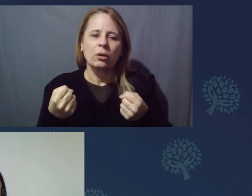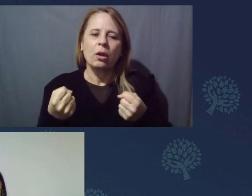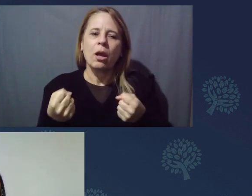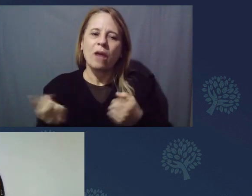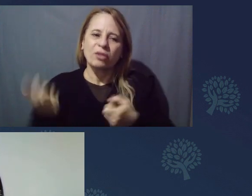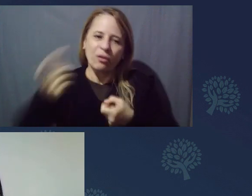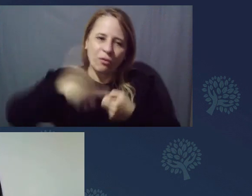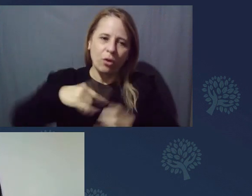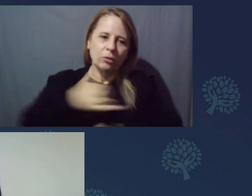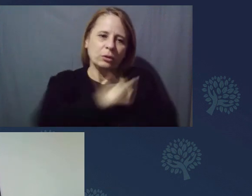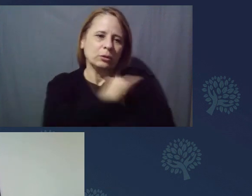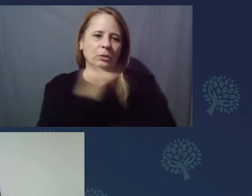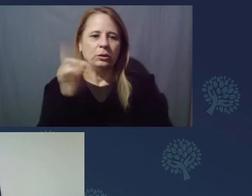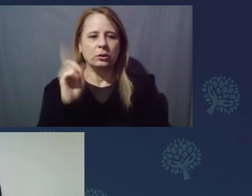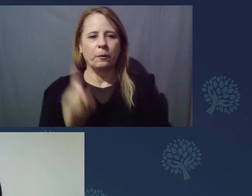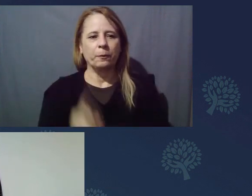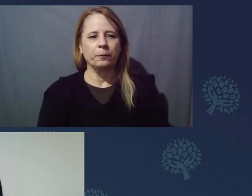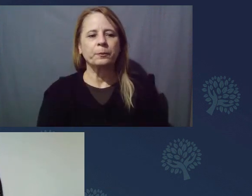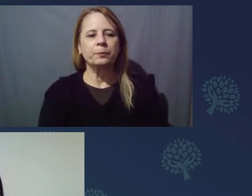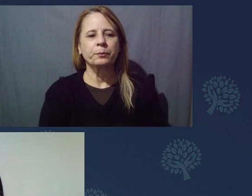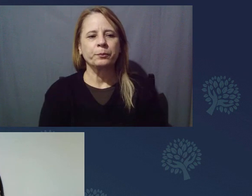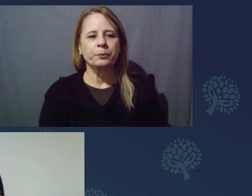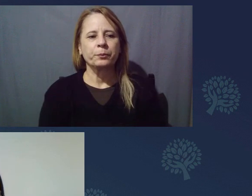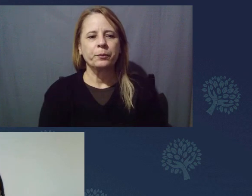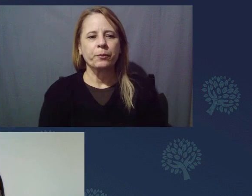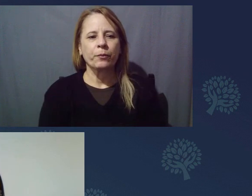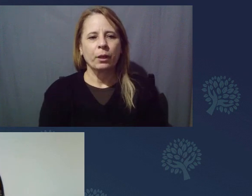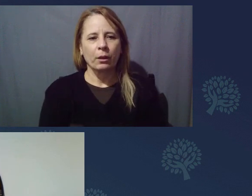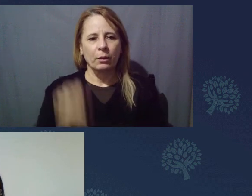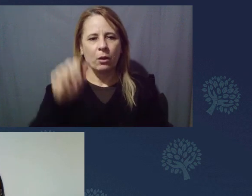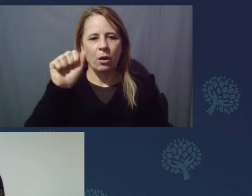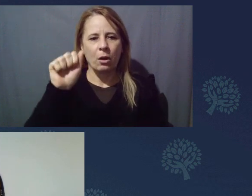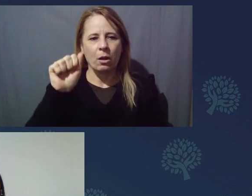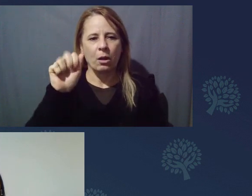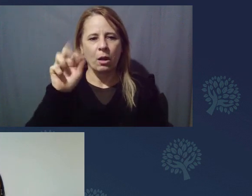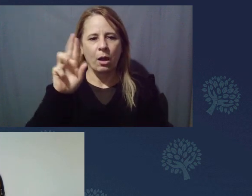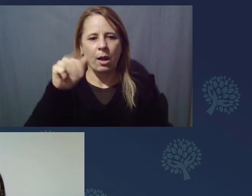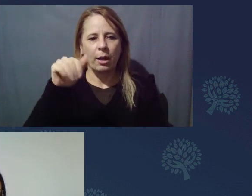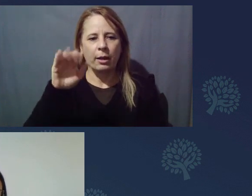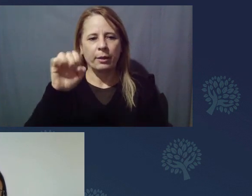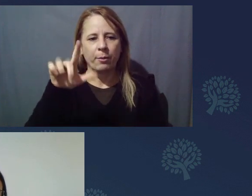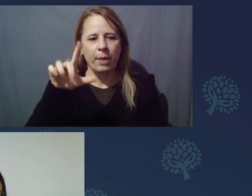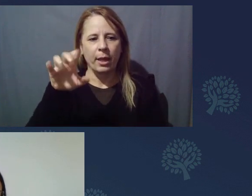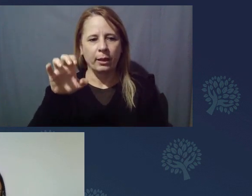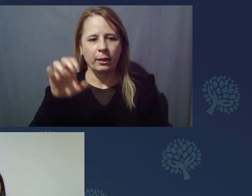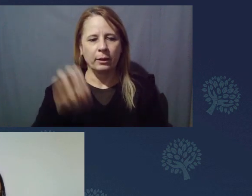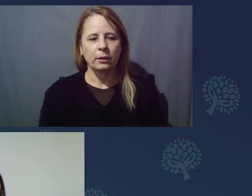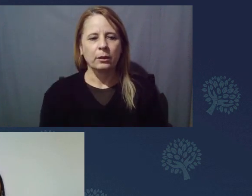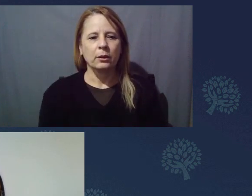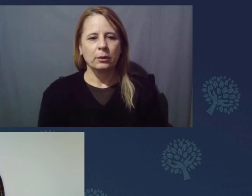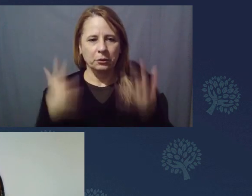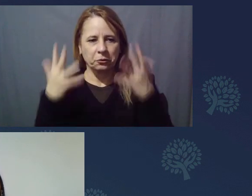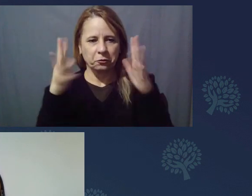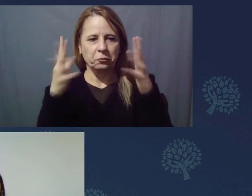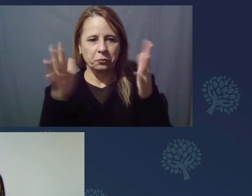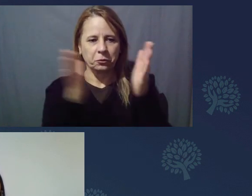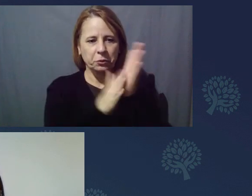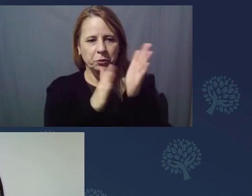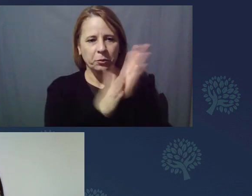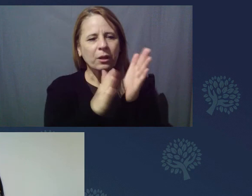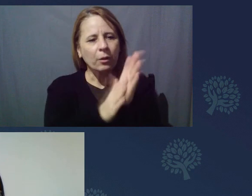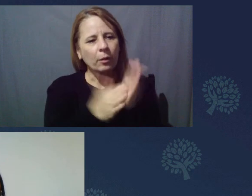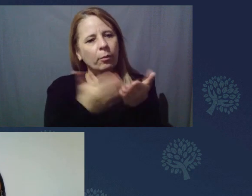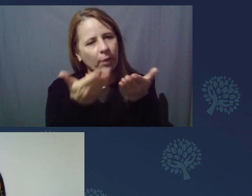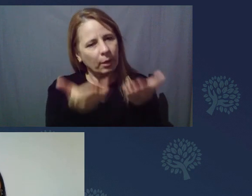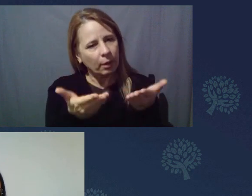A gente está com a professora Armelle participando também, acompanhando o evento, e ela deixou os parabéns para você, professor,